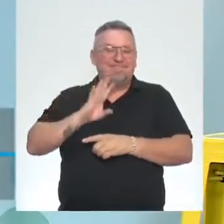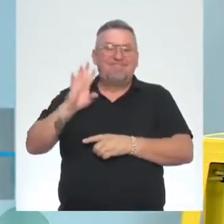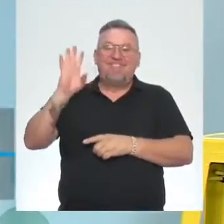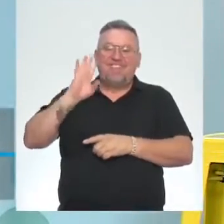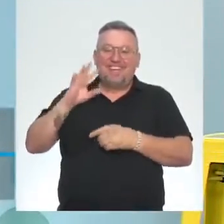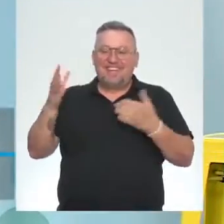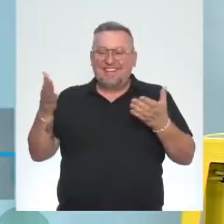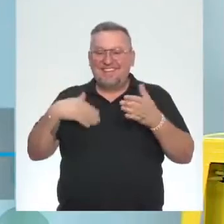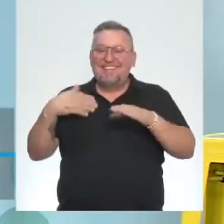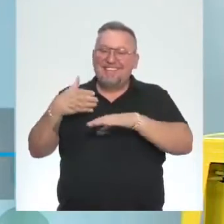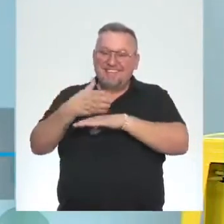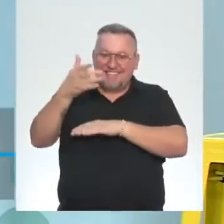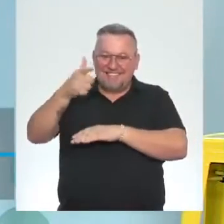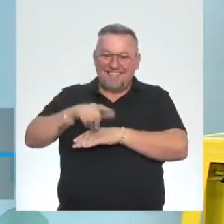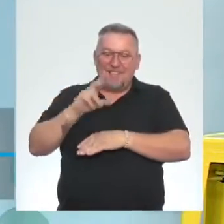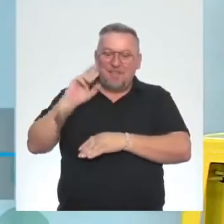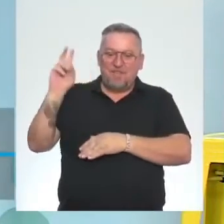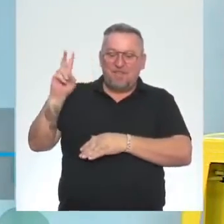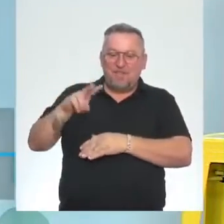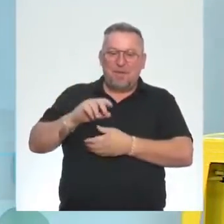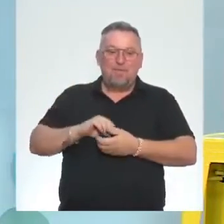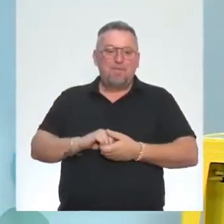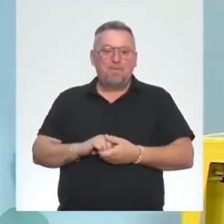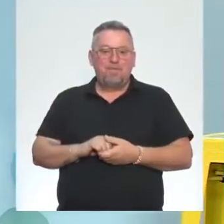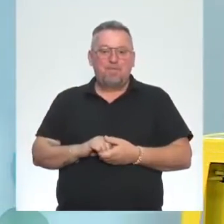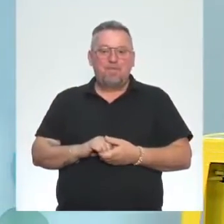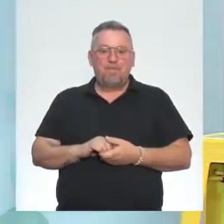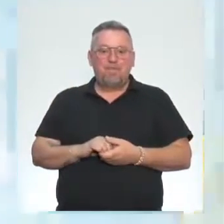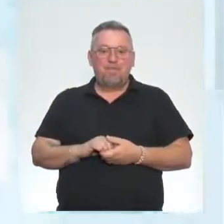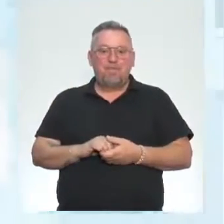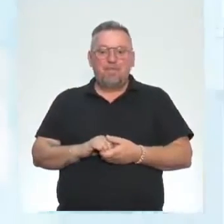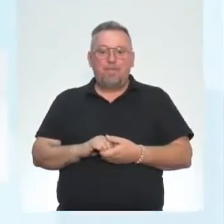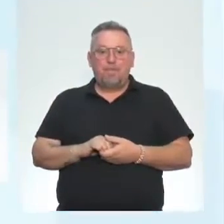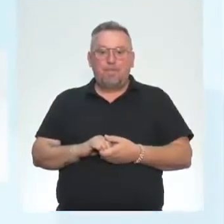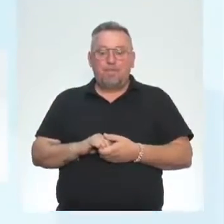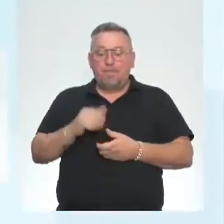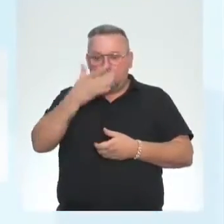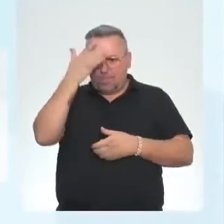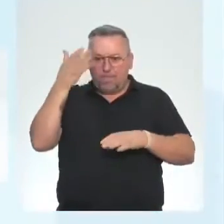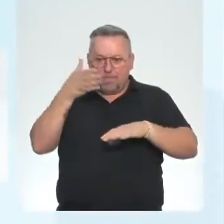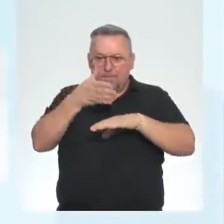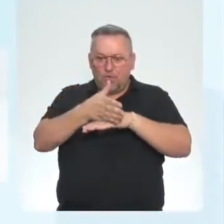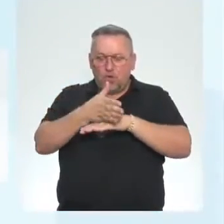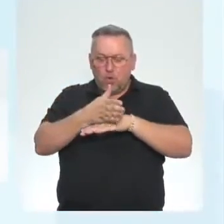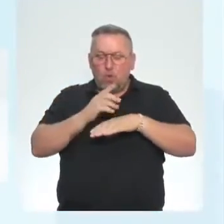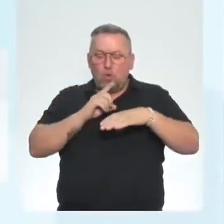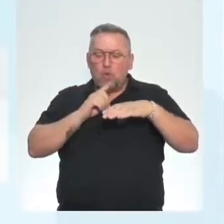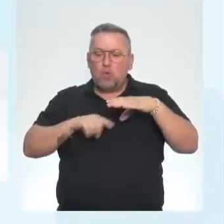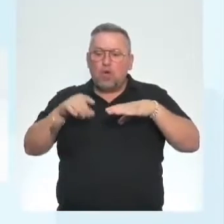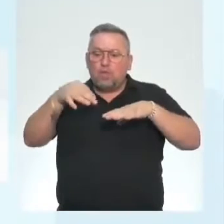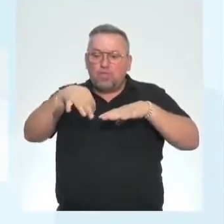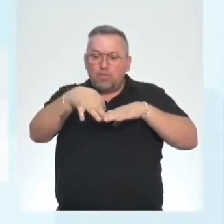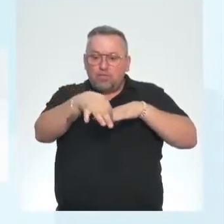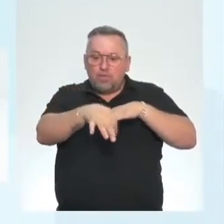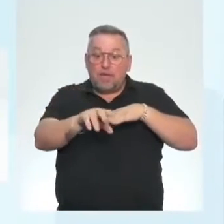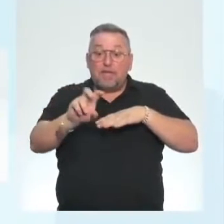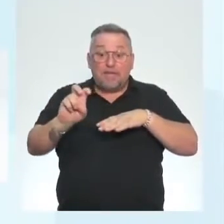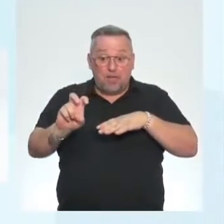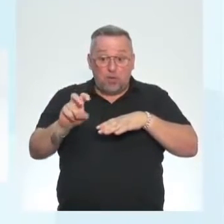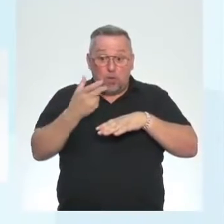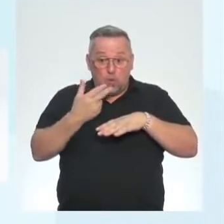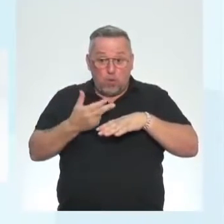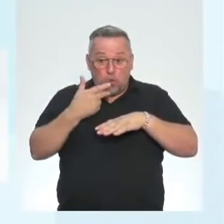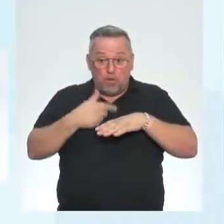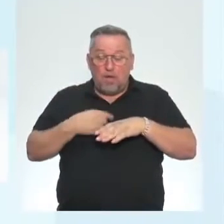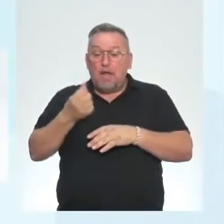hoje eu vou participar de novo. Então, vamos olhar aqui na telinha, ó. Então, um cliente foi até o salão e levou consigo 5 cores de esmaltes e 6 cores de